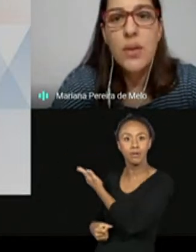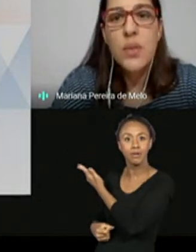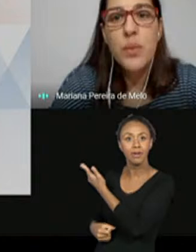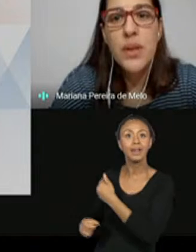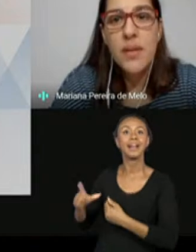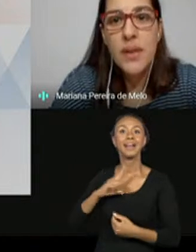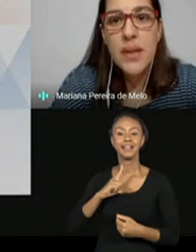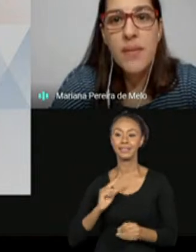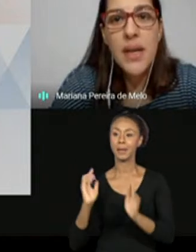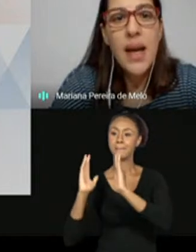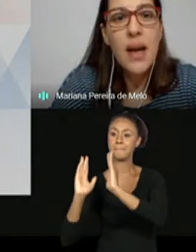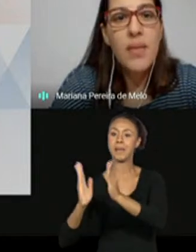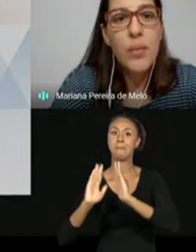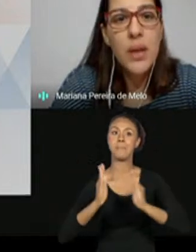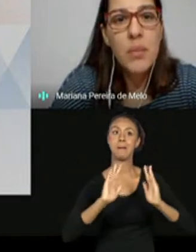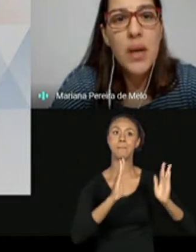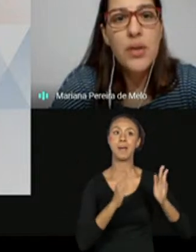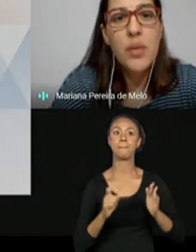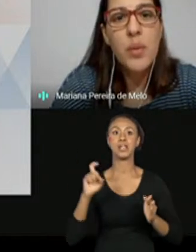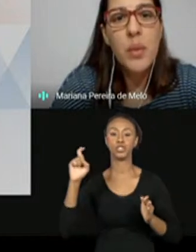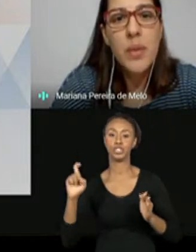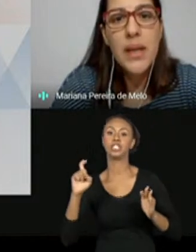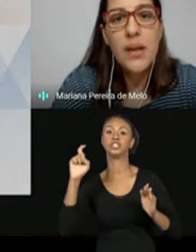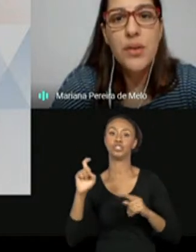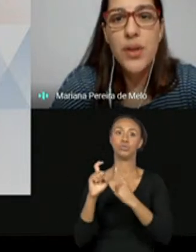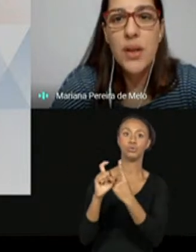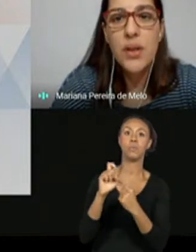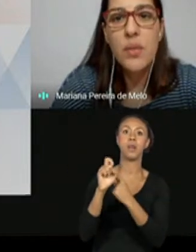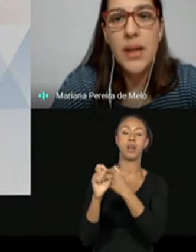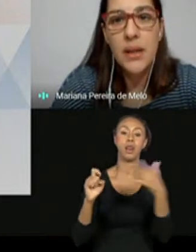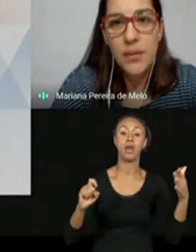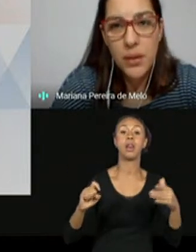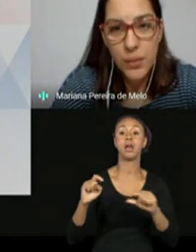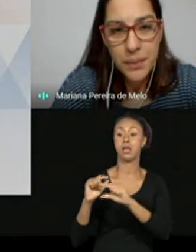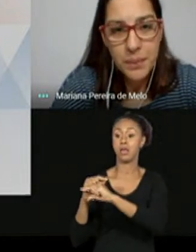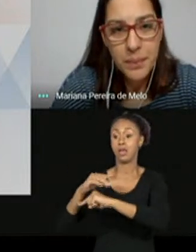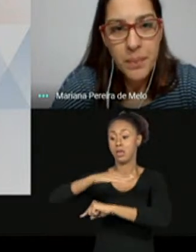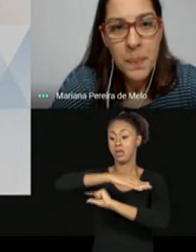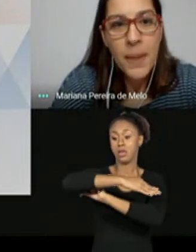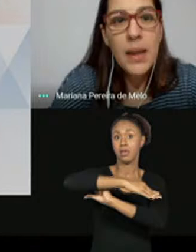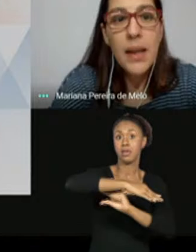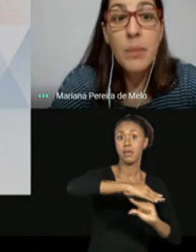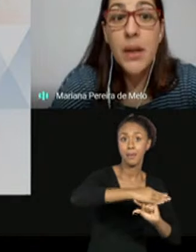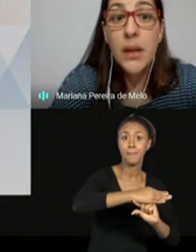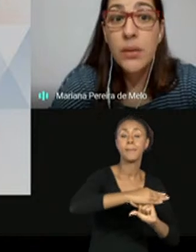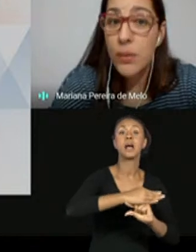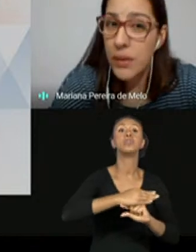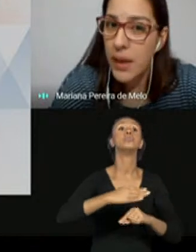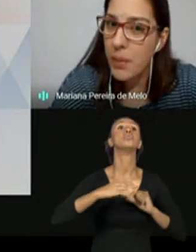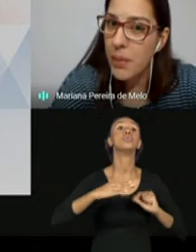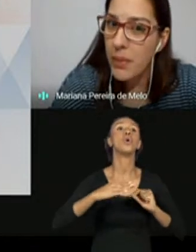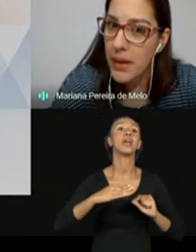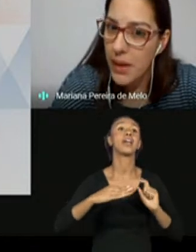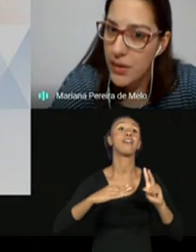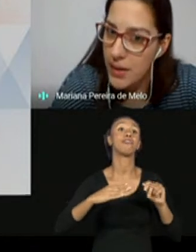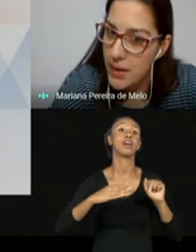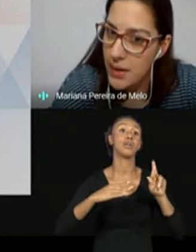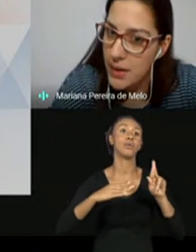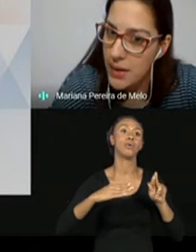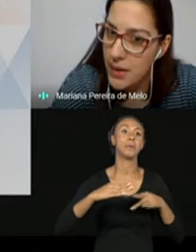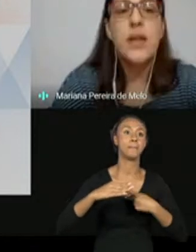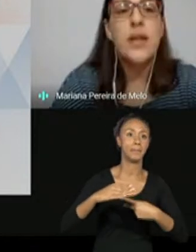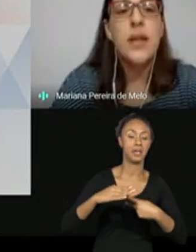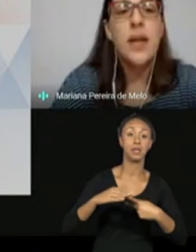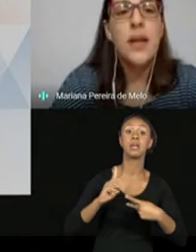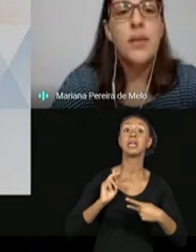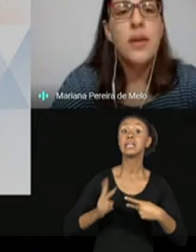os valores possíveis da variável e embaixo a probabilidade de ela assumir cada valor. Lembrando que a probabilidade é